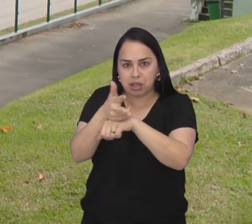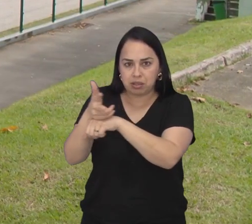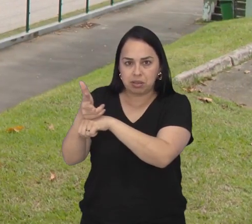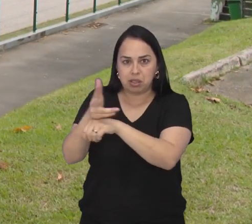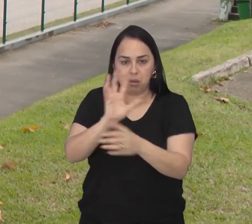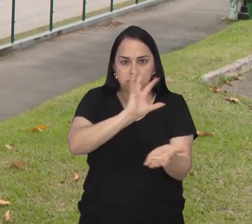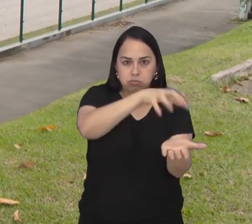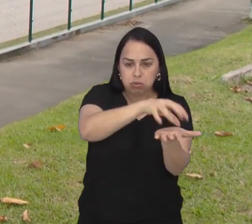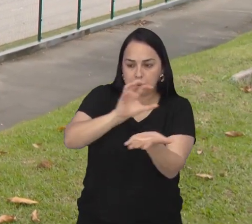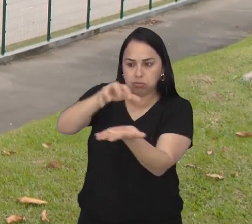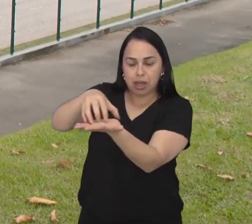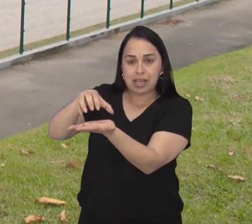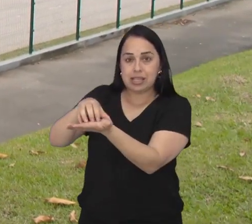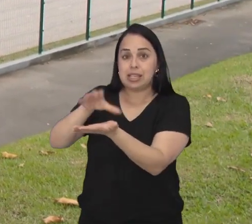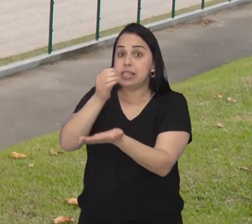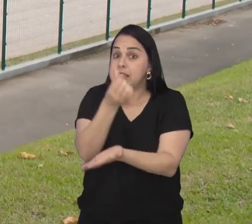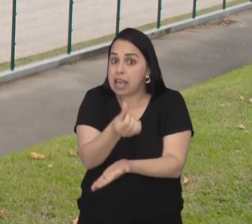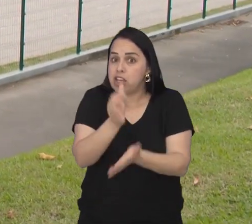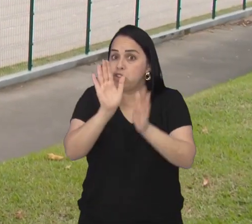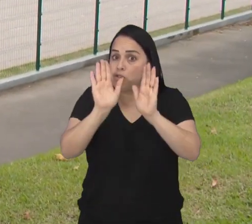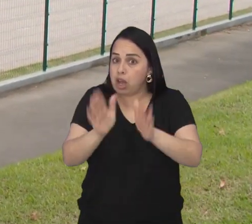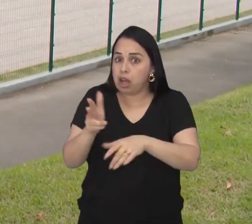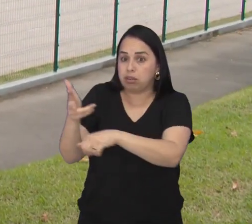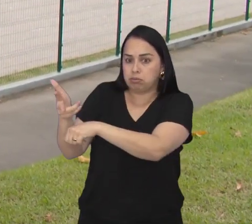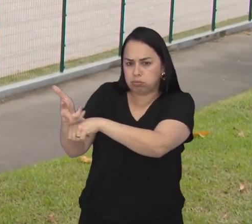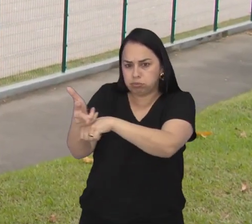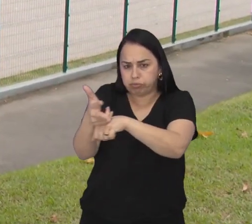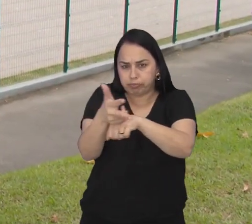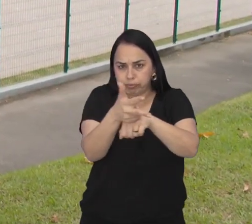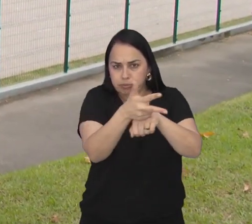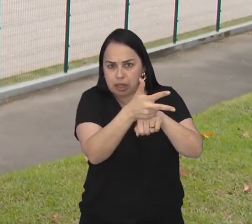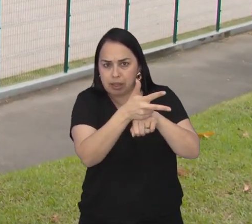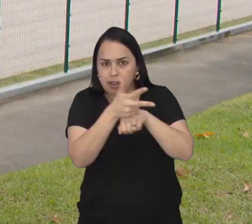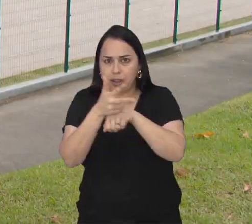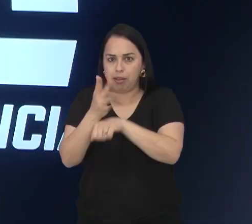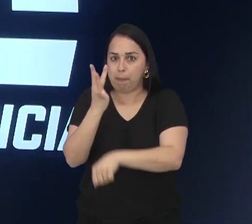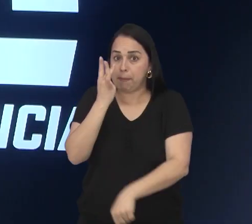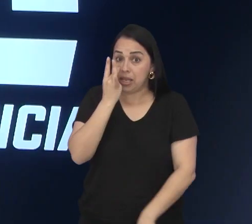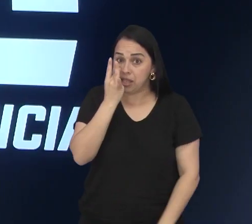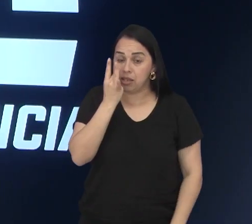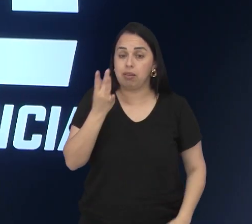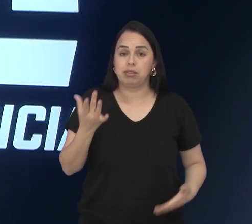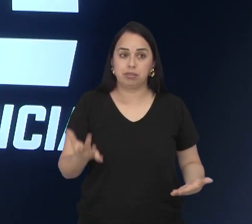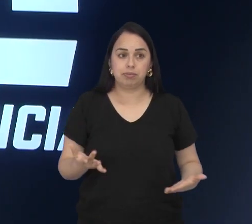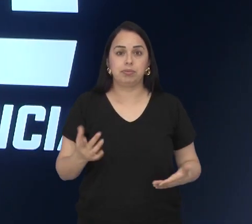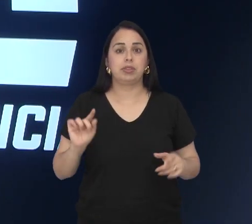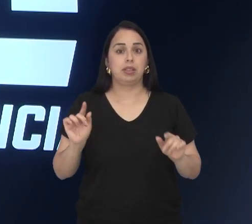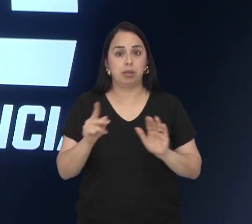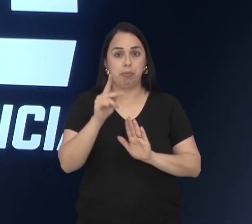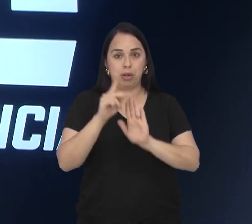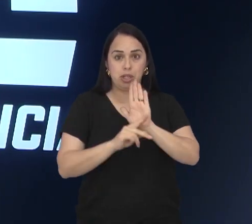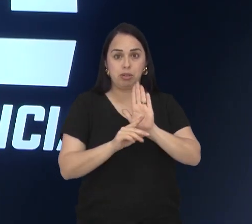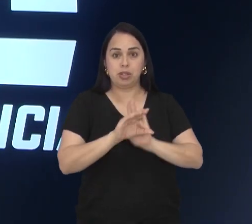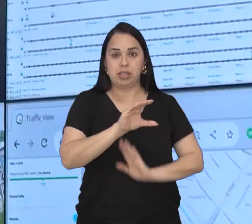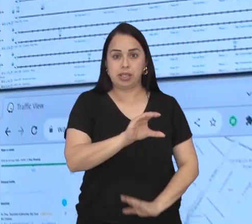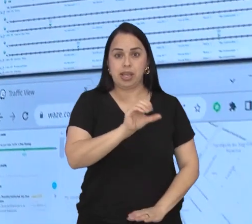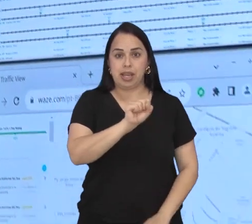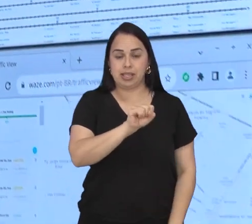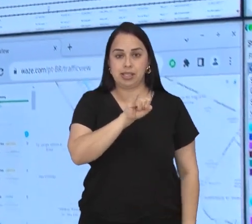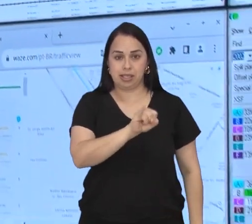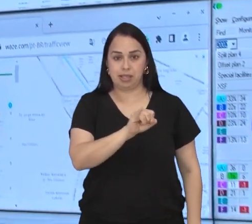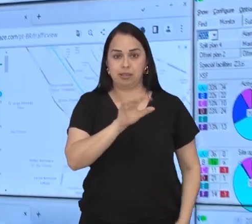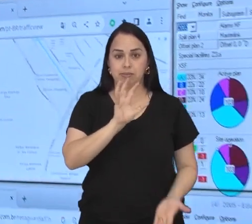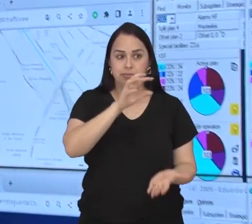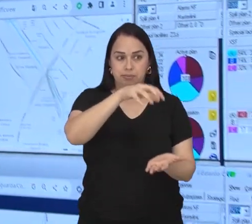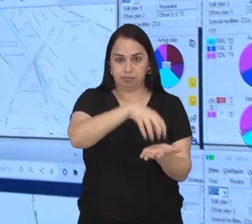6 dos 7 poliesportivos da cidade contam com monitoramento em tempo real. Segundo o projeto, cabe ao CSI, o